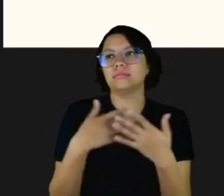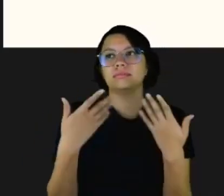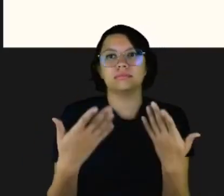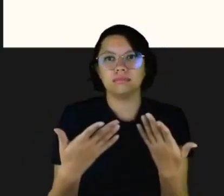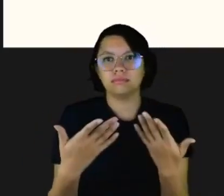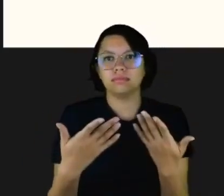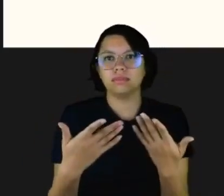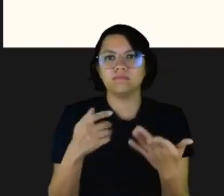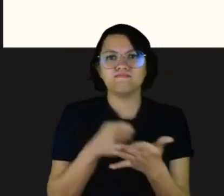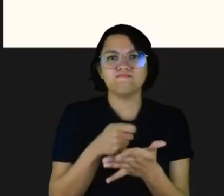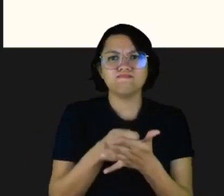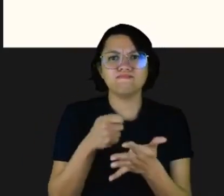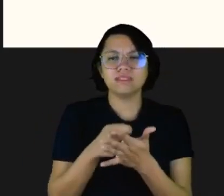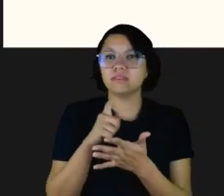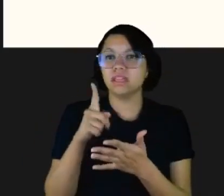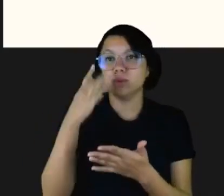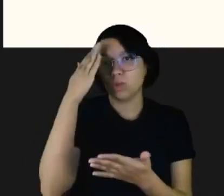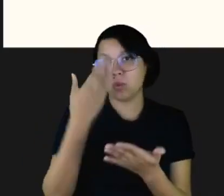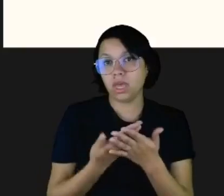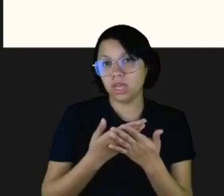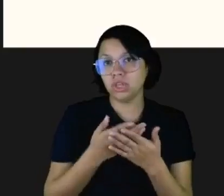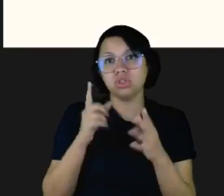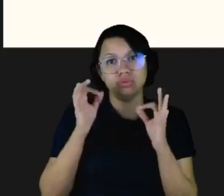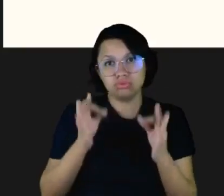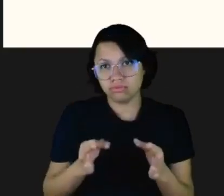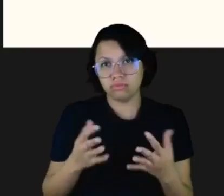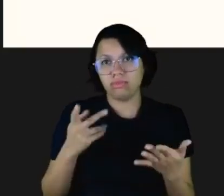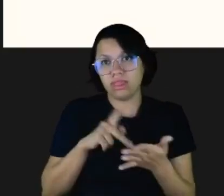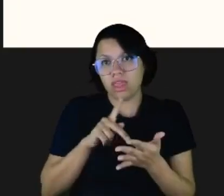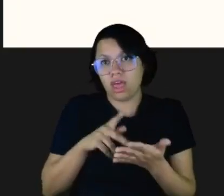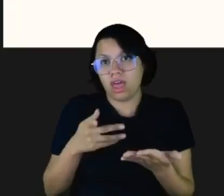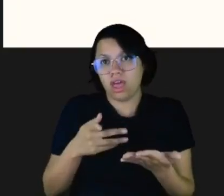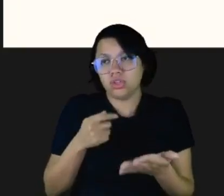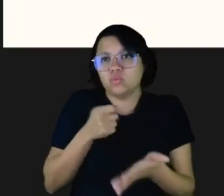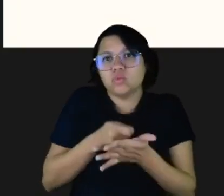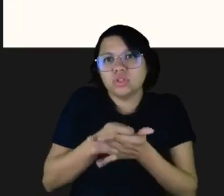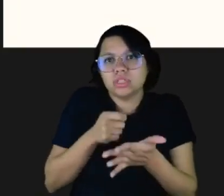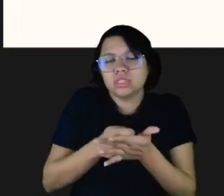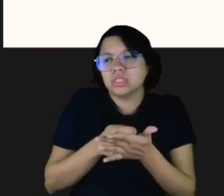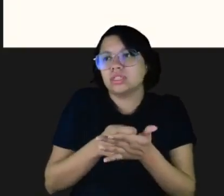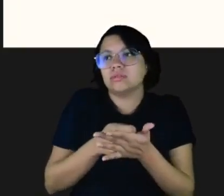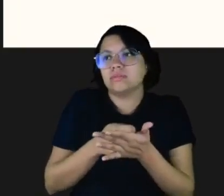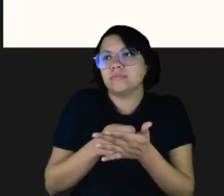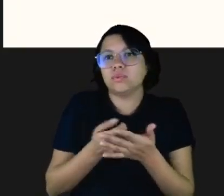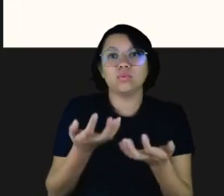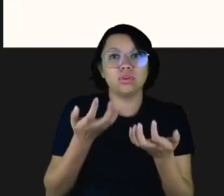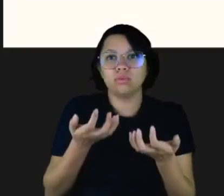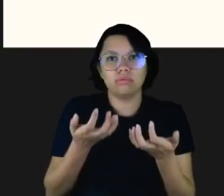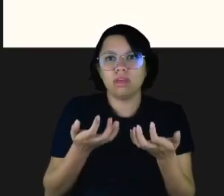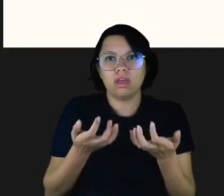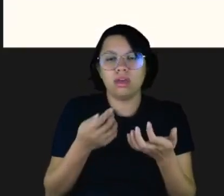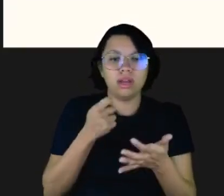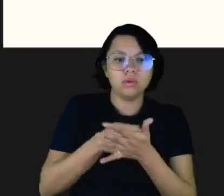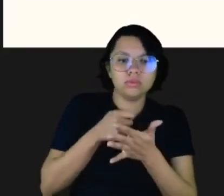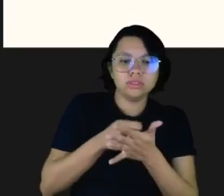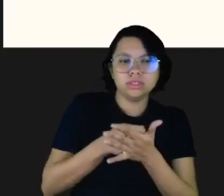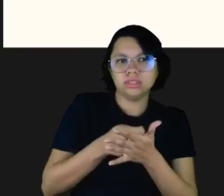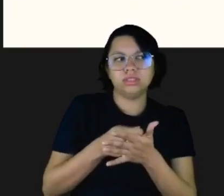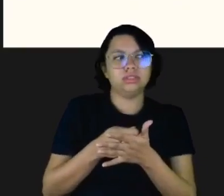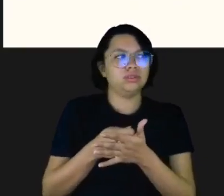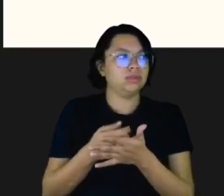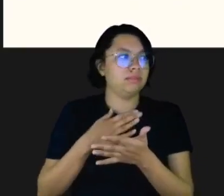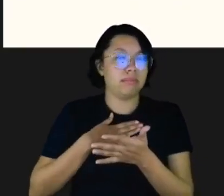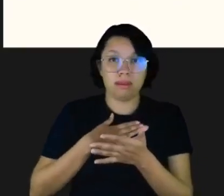eu insisto naquilo que eu acredito ser verdade, eu insisto naquilo que eu quero, eu insisto naquilo que,